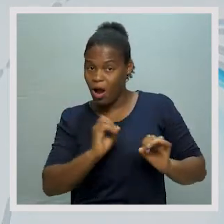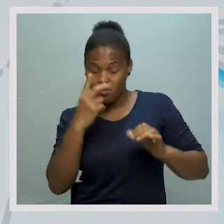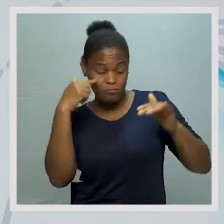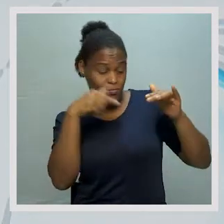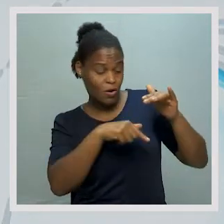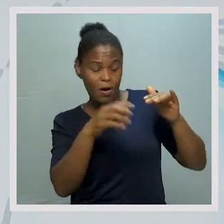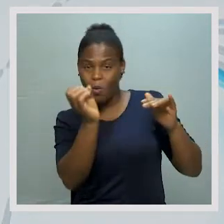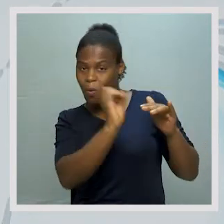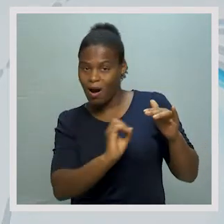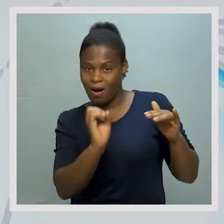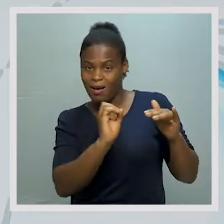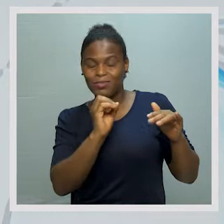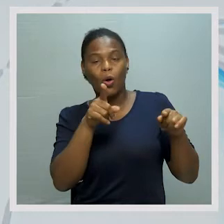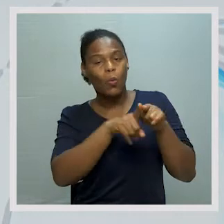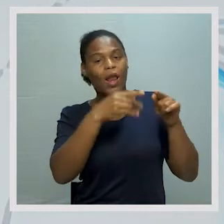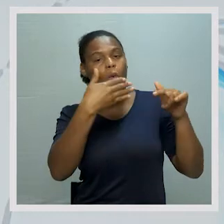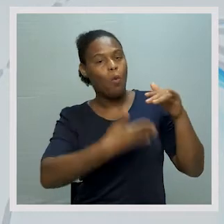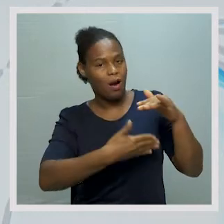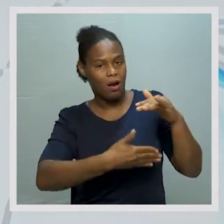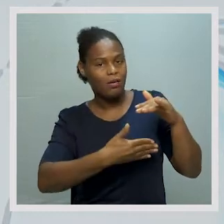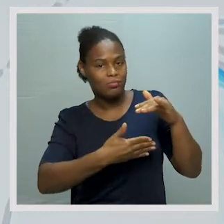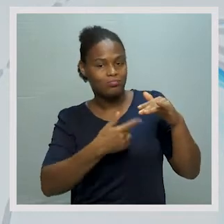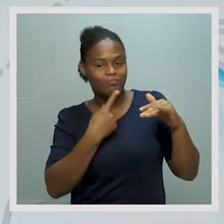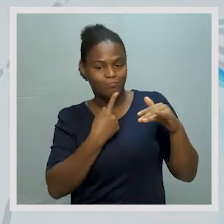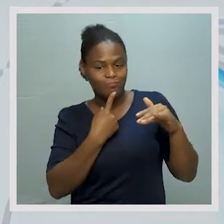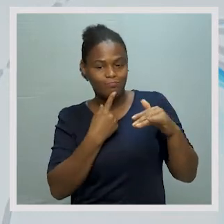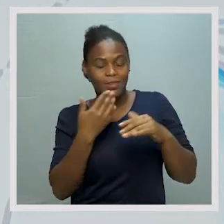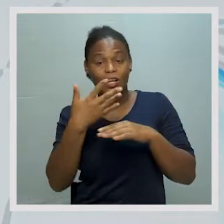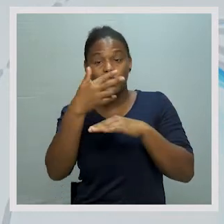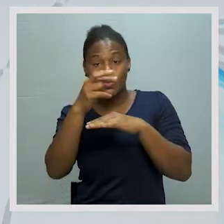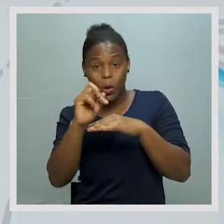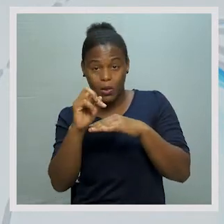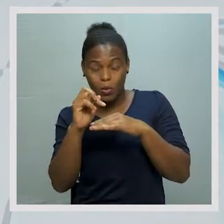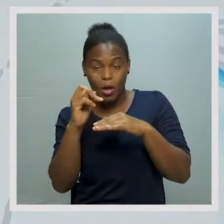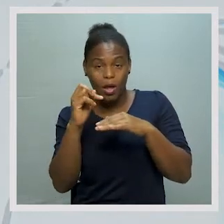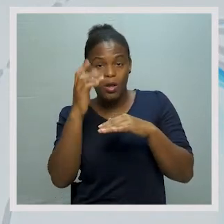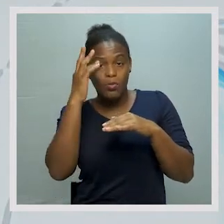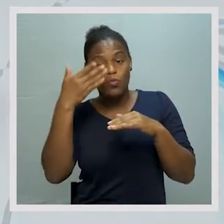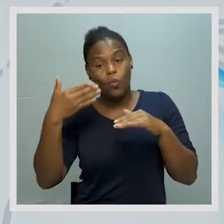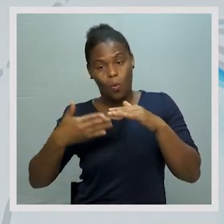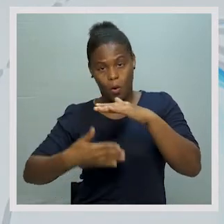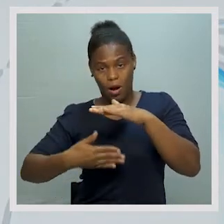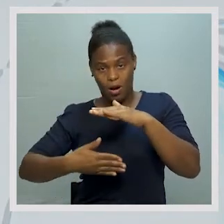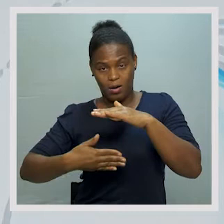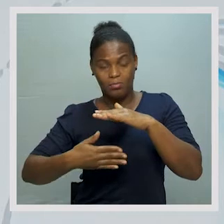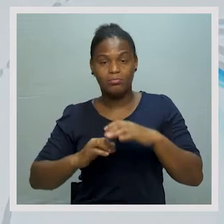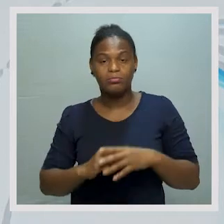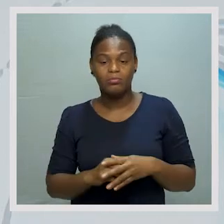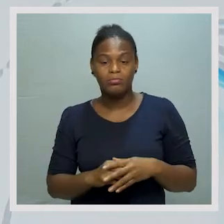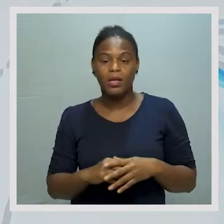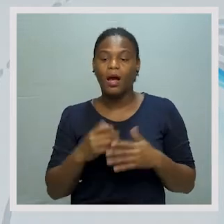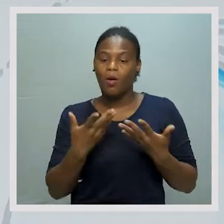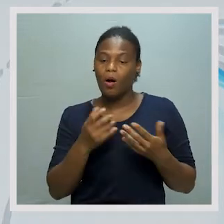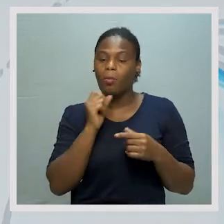Então, podes colocar o denominador que estava subentendido no número 18, que é o denominador 1. E agora